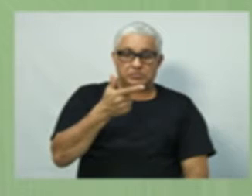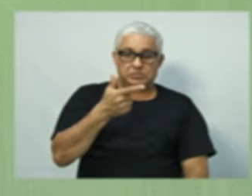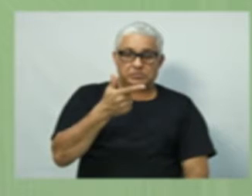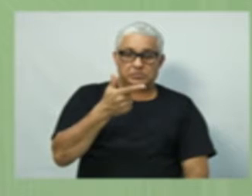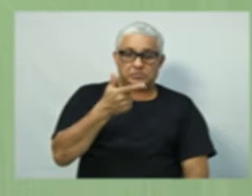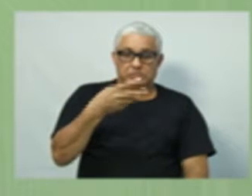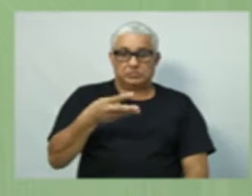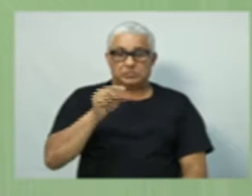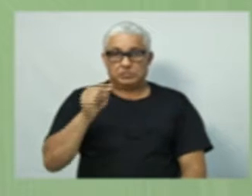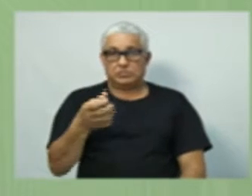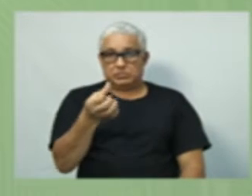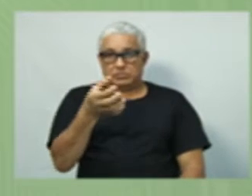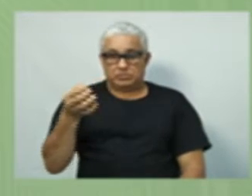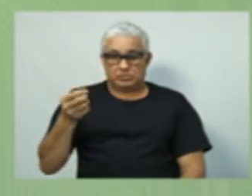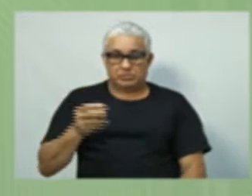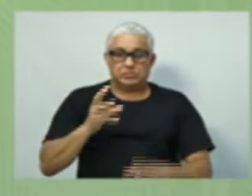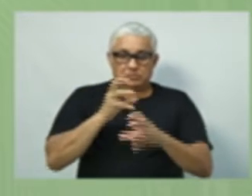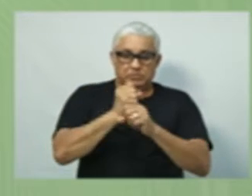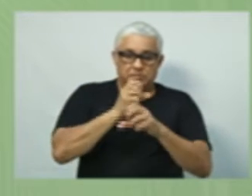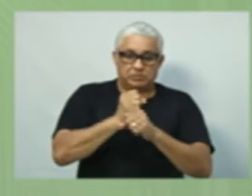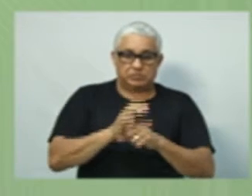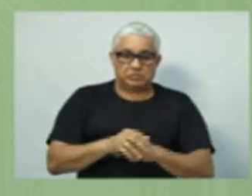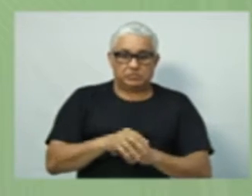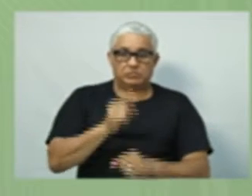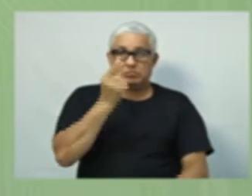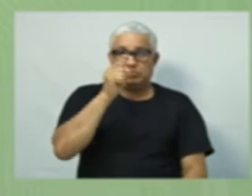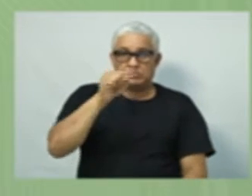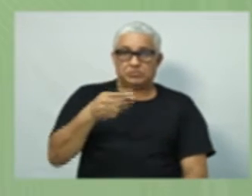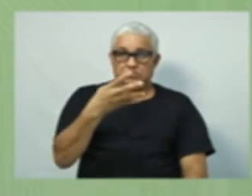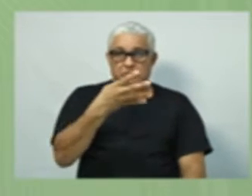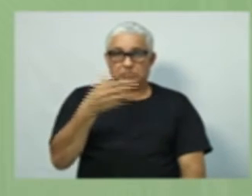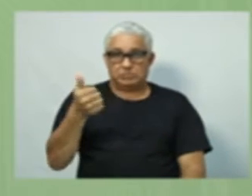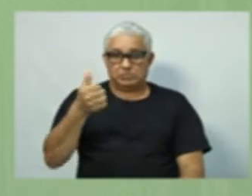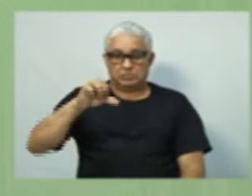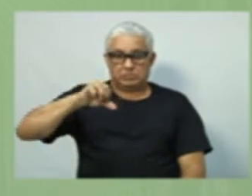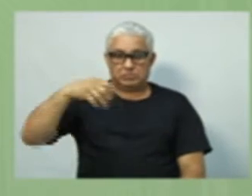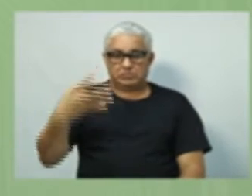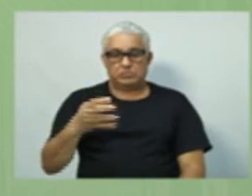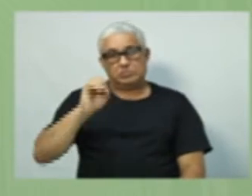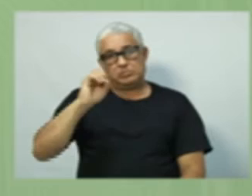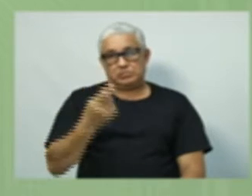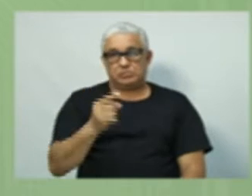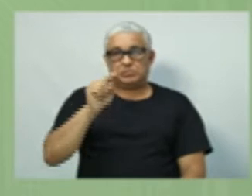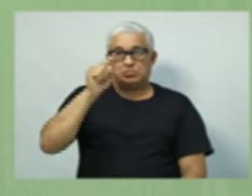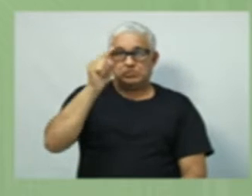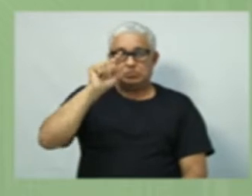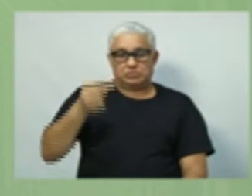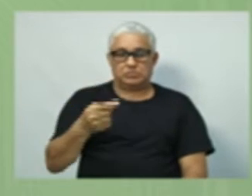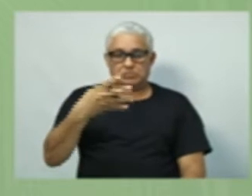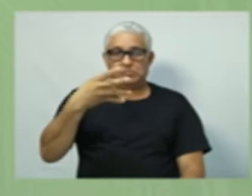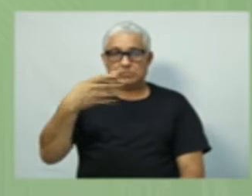23.600 então quanto é que damião que de geral 1 41 94 ou arredondando